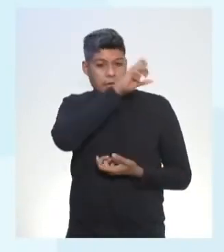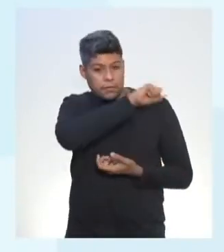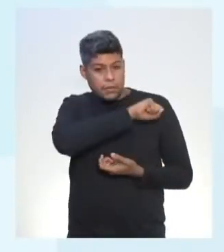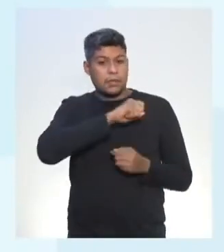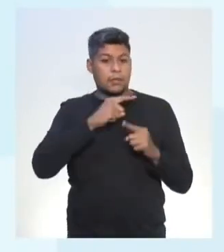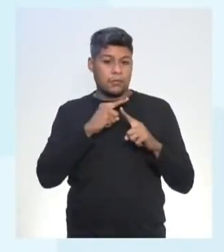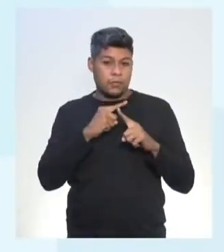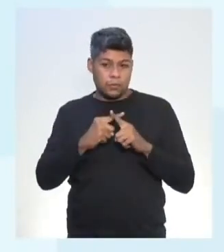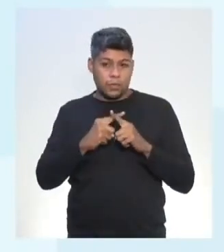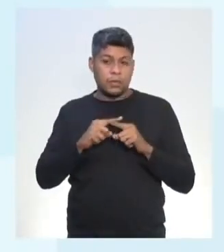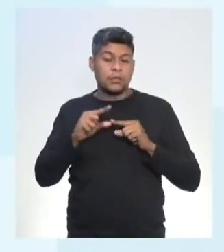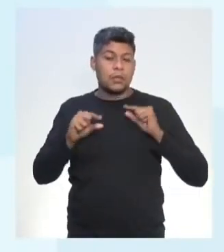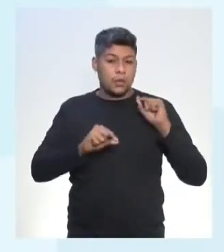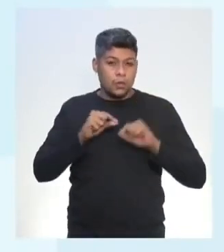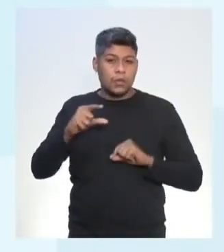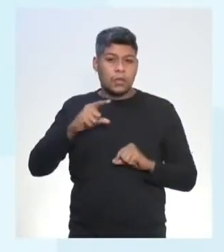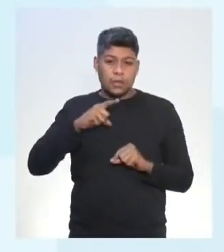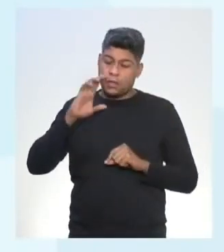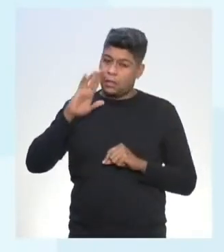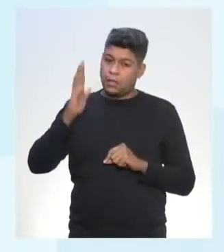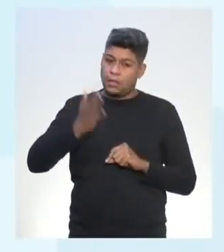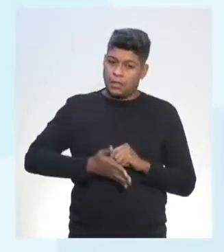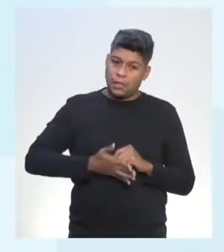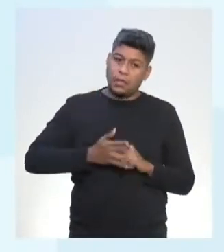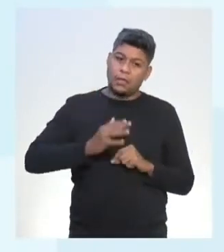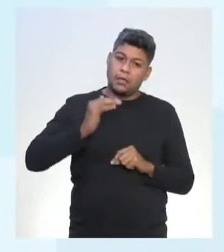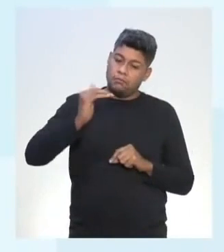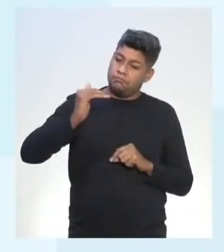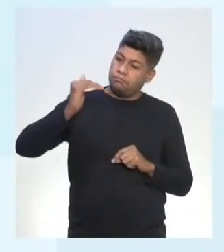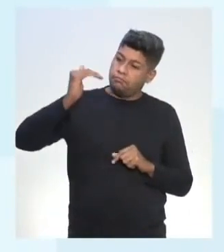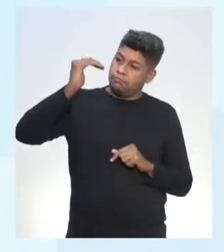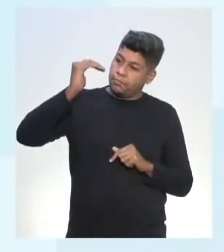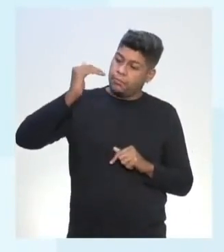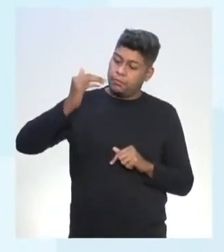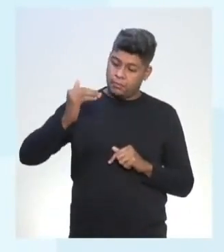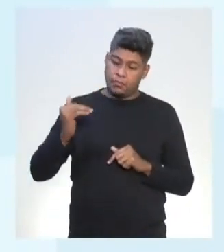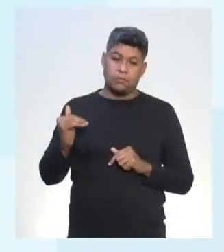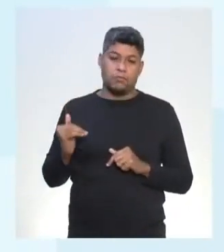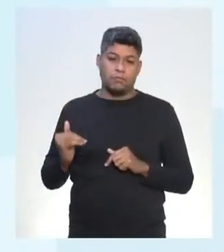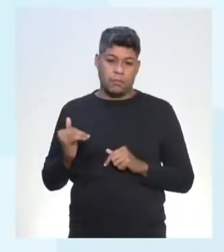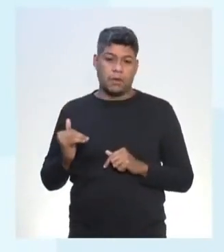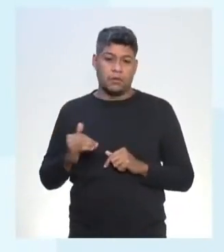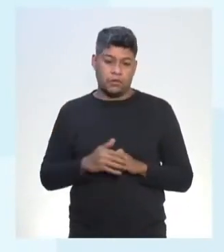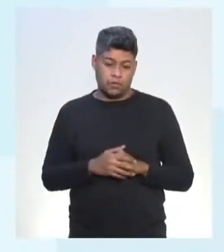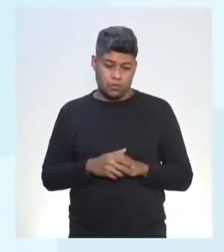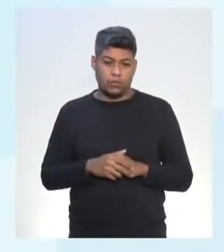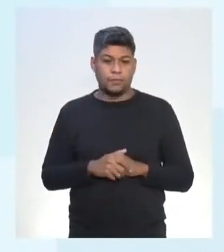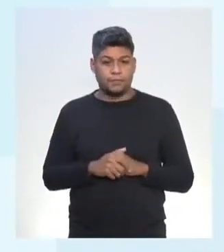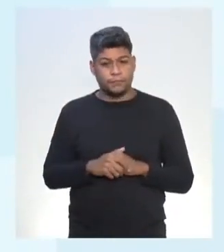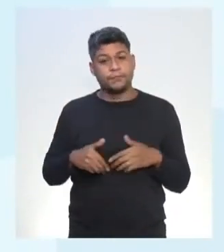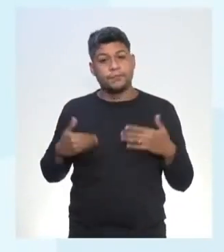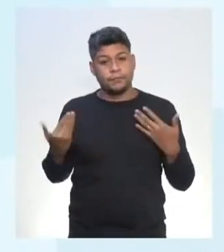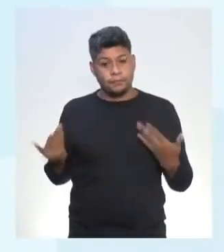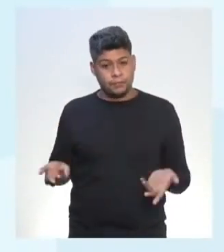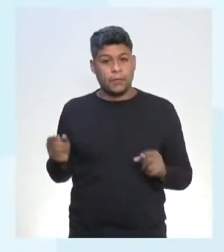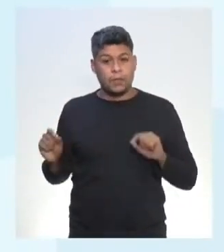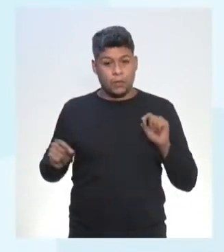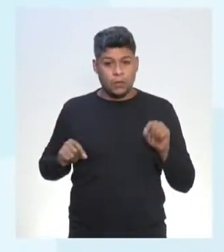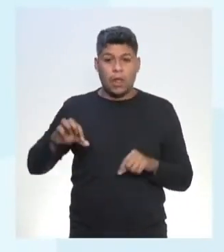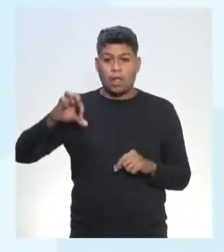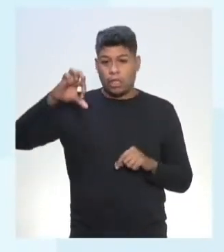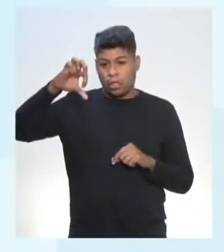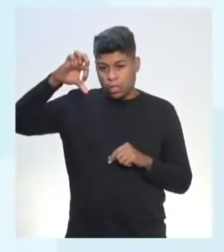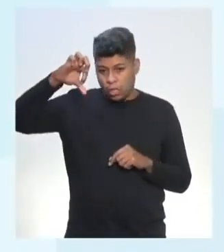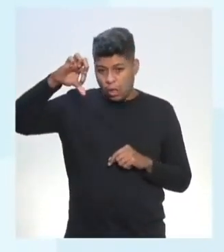na multiplicação vai direto, né, o de cima com o de cima e o de baixo com o de baixo, E aí vai ficar